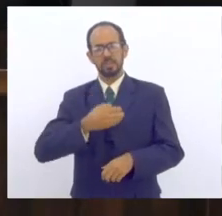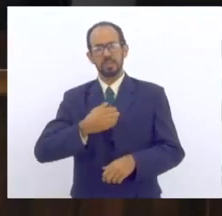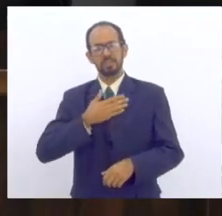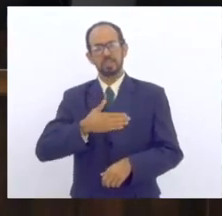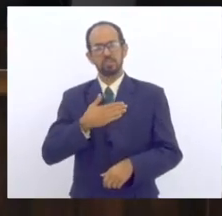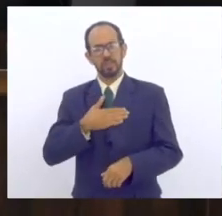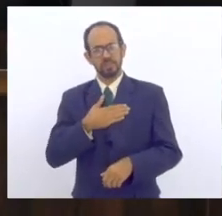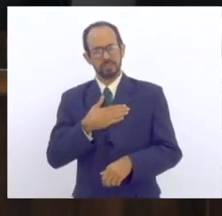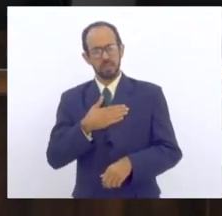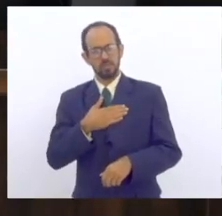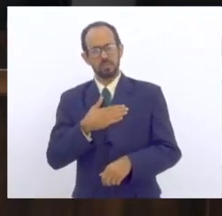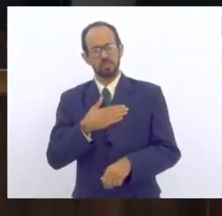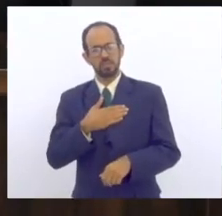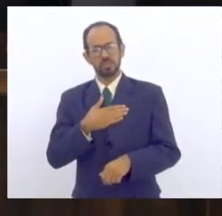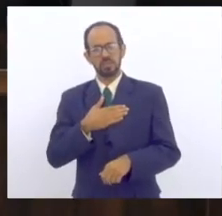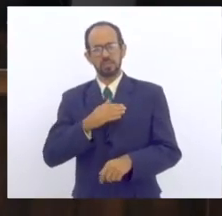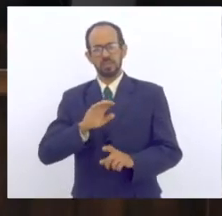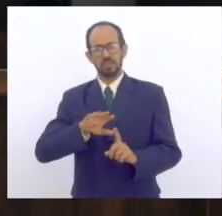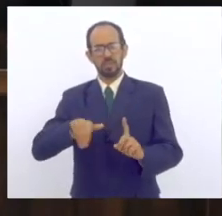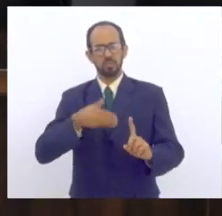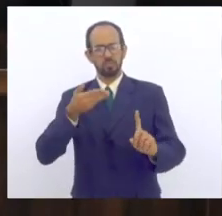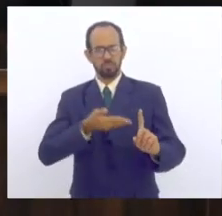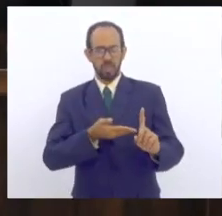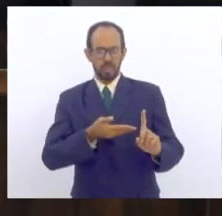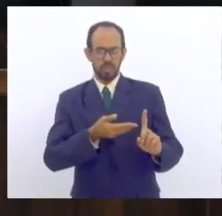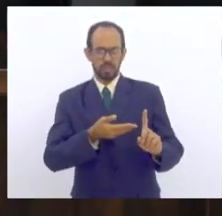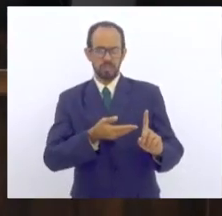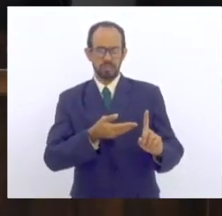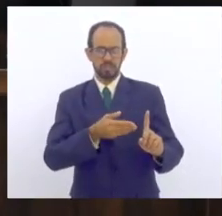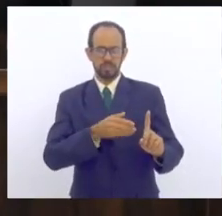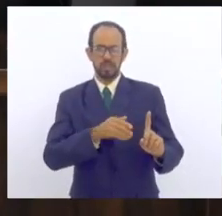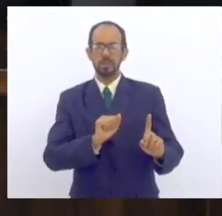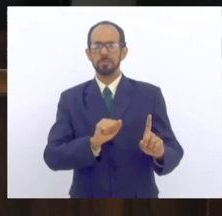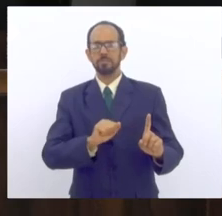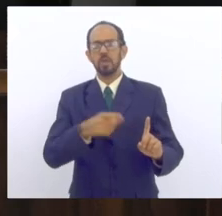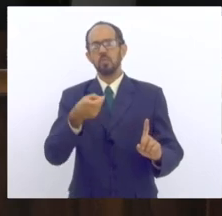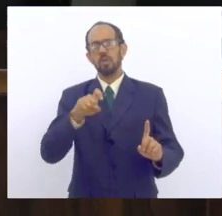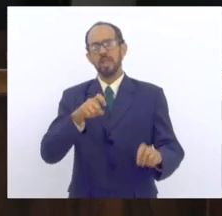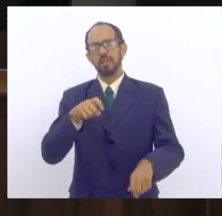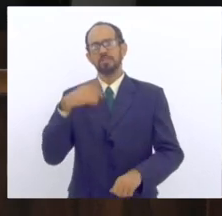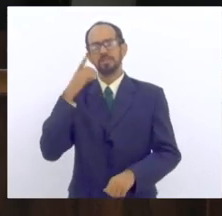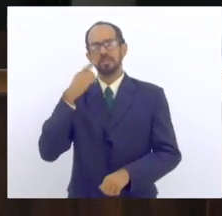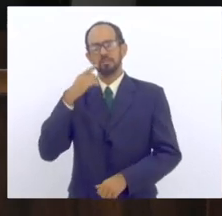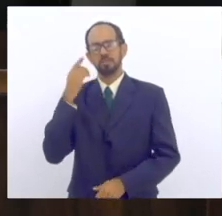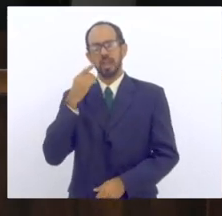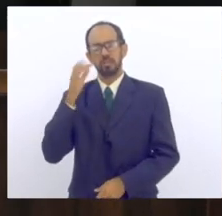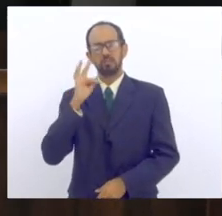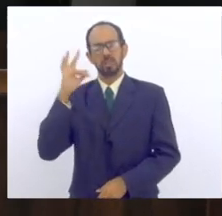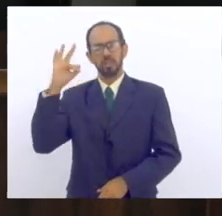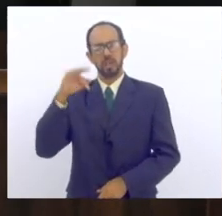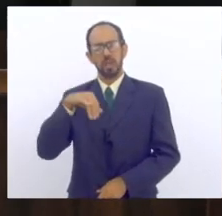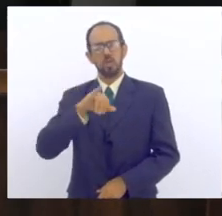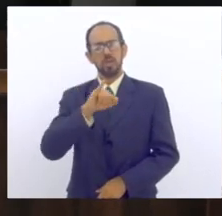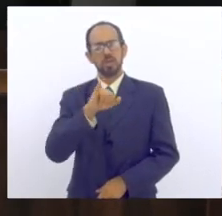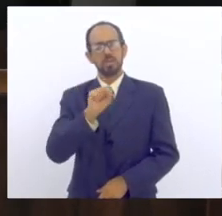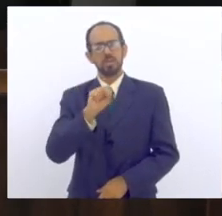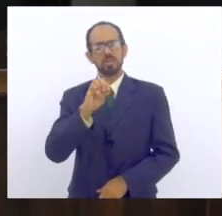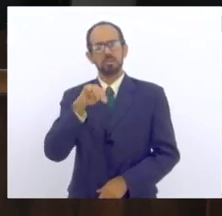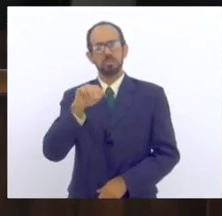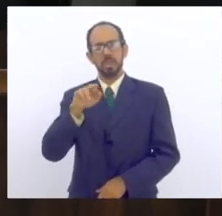em poder testar esta merecida homenagem ao ex-deputado Federal pelo Estado do Ceará esmerino Arruda